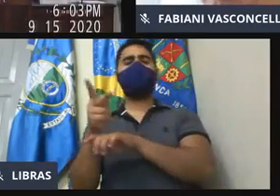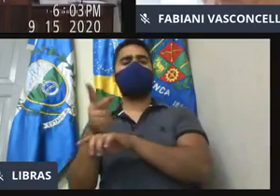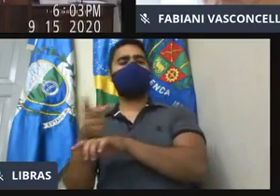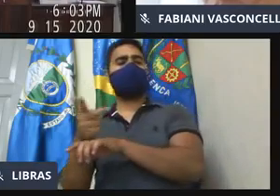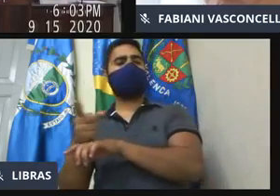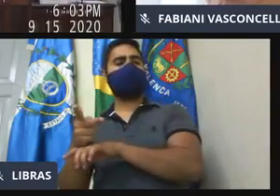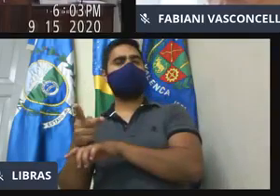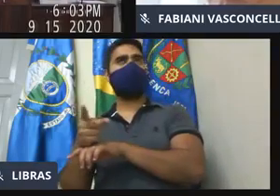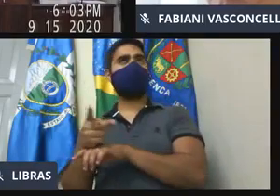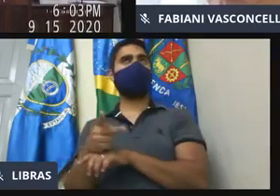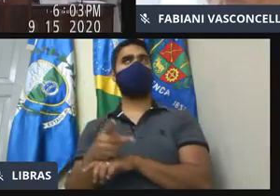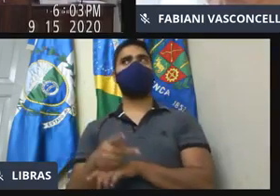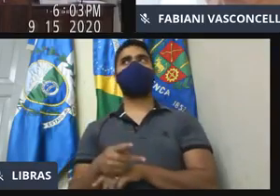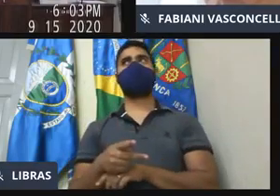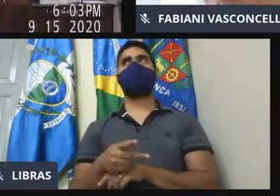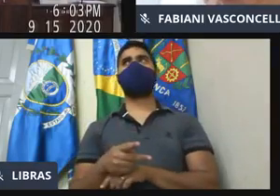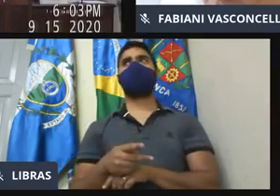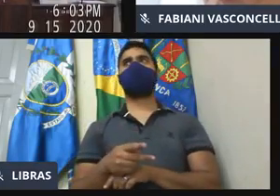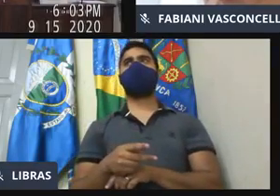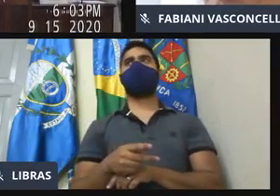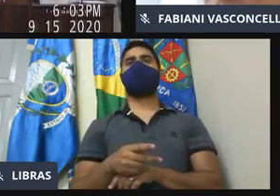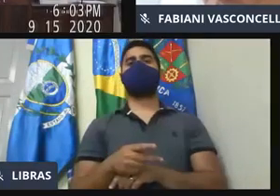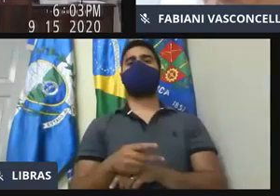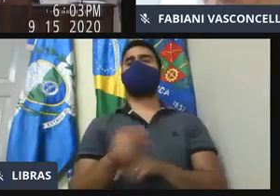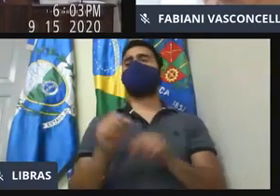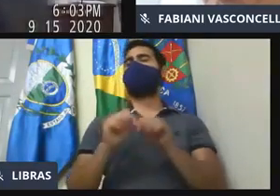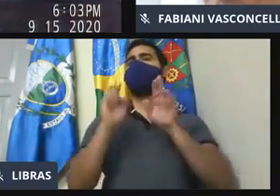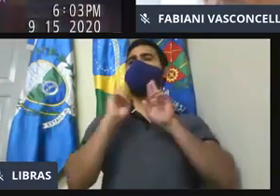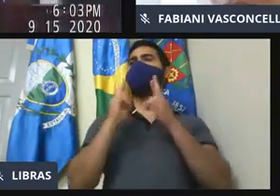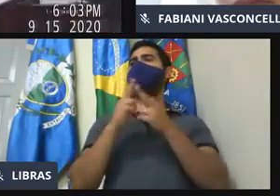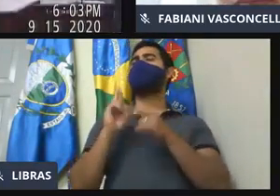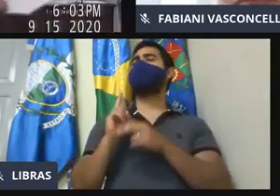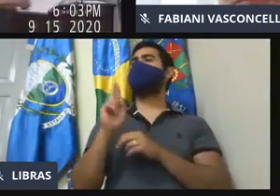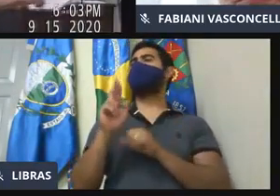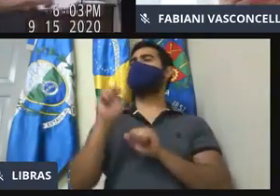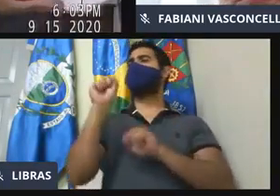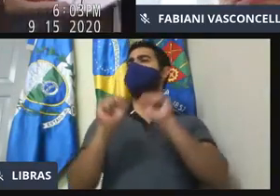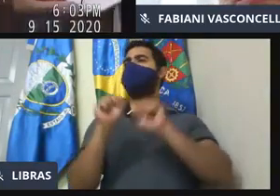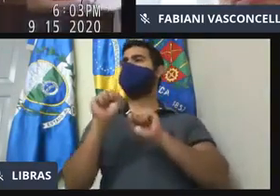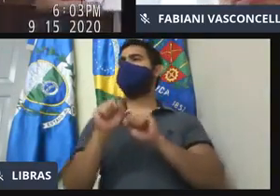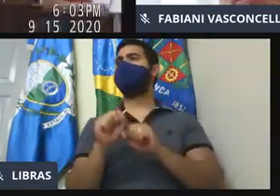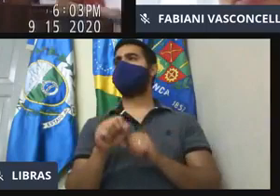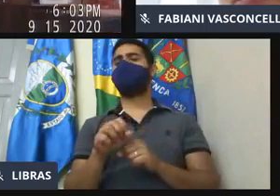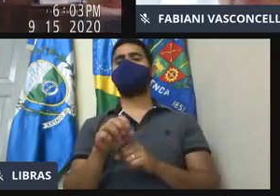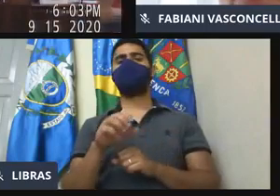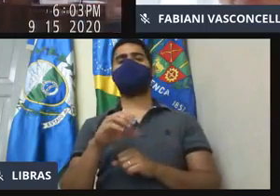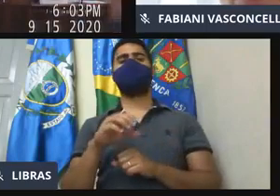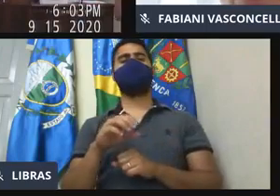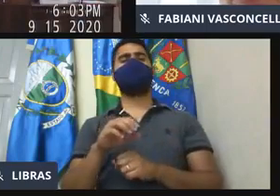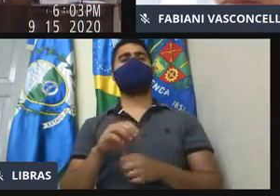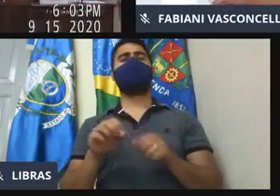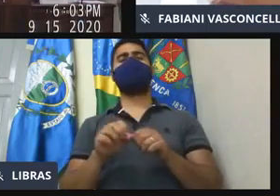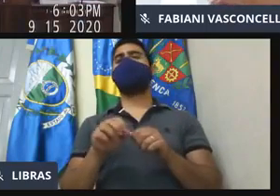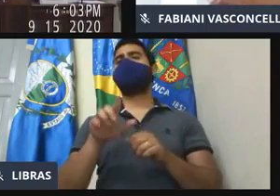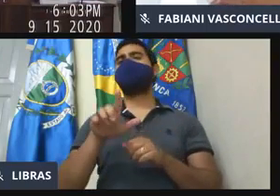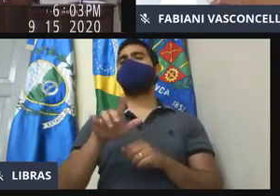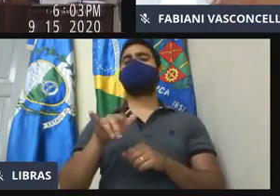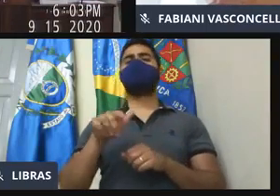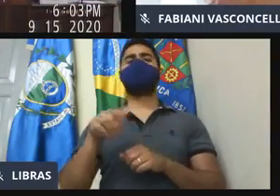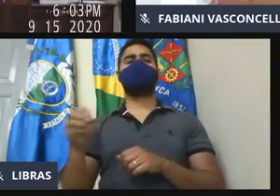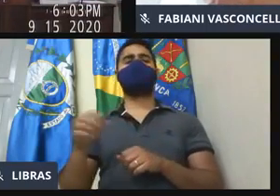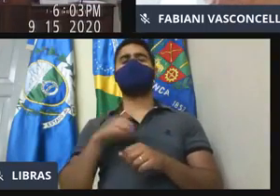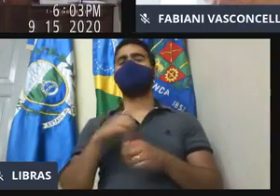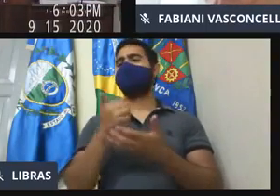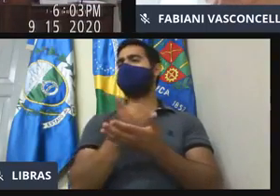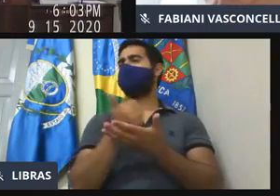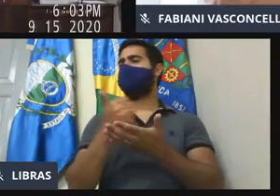sobre... Informo que foi realizada em reunião com representantes da empresa de administração de pátios e leilões, onde foi apresentado o contrato